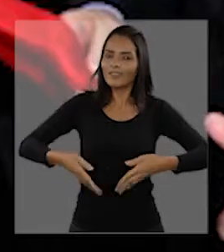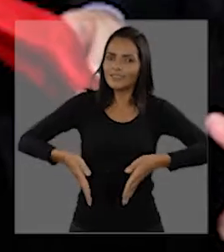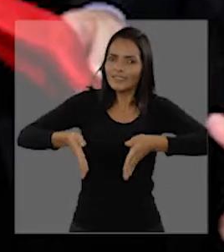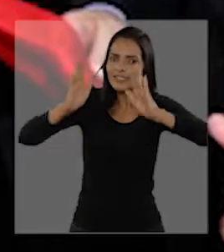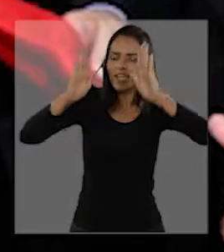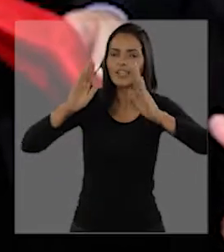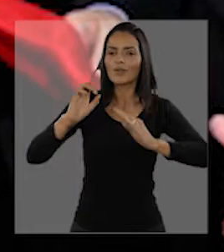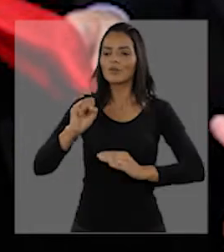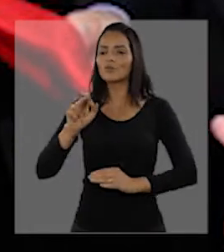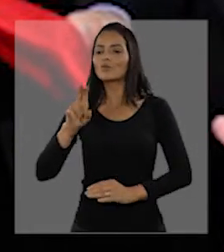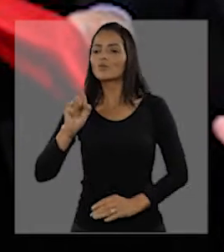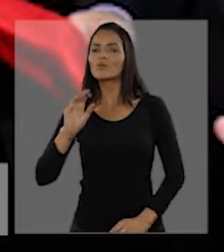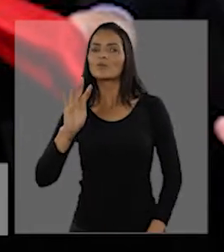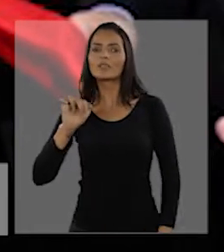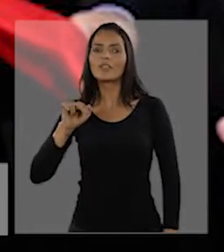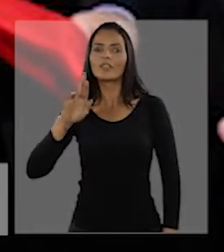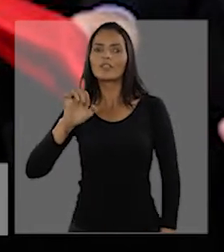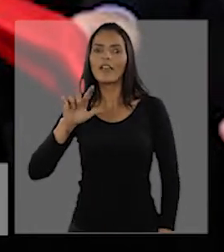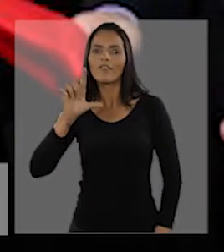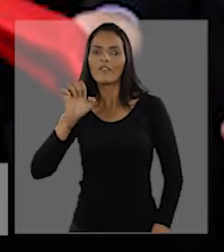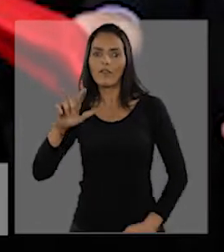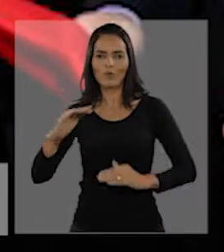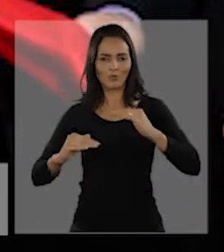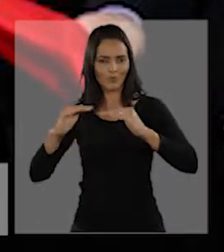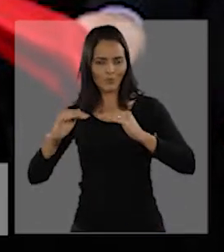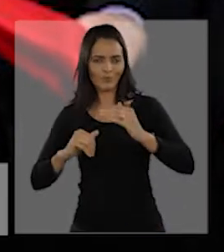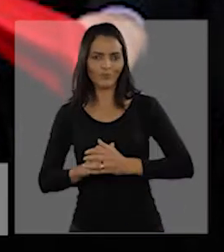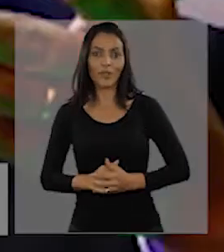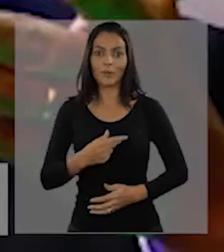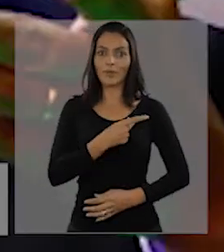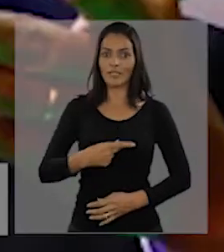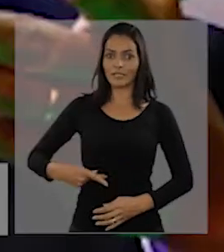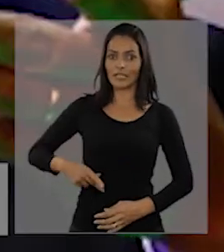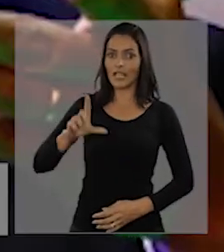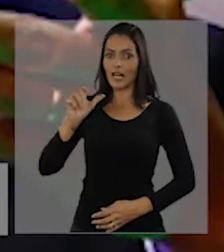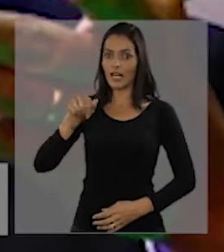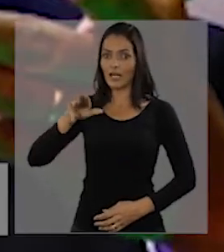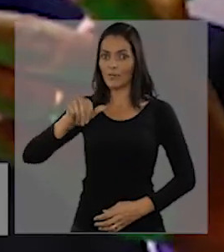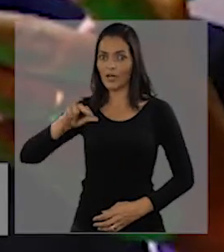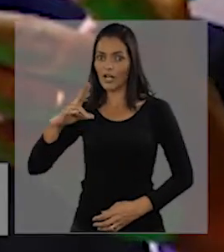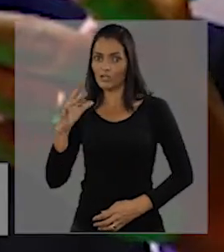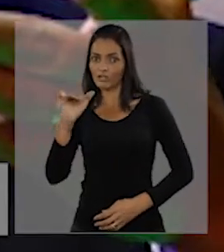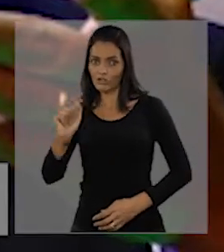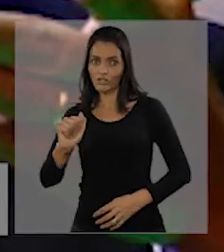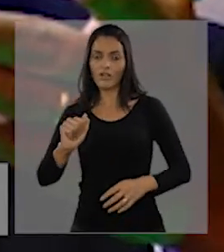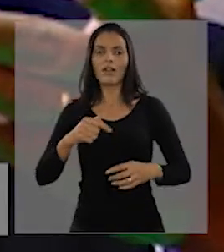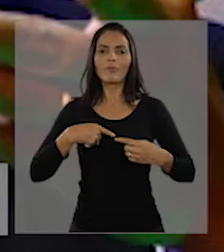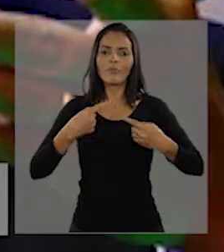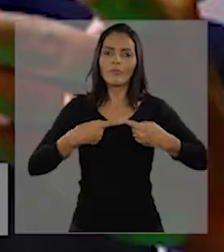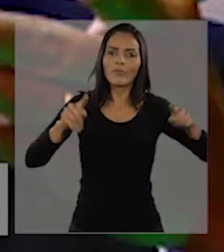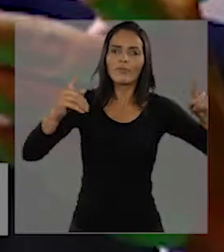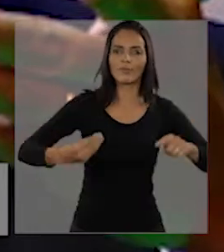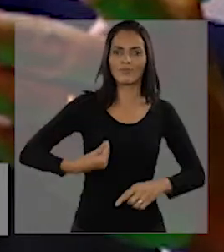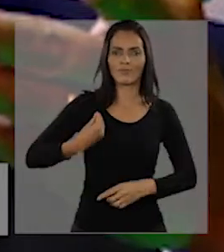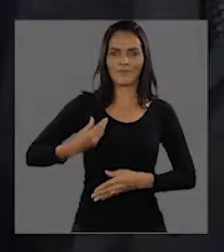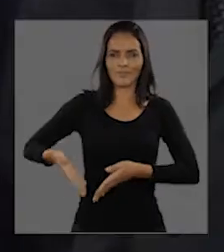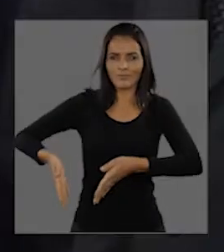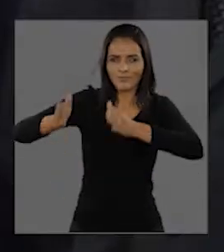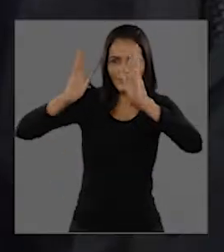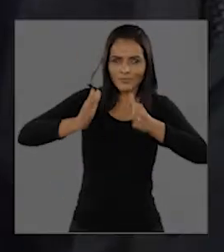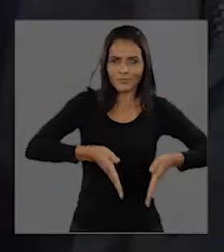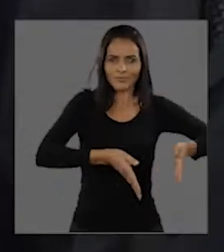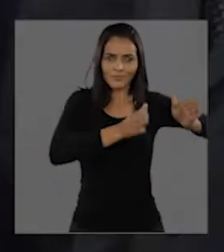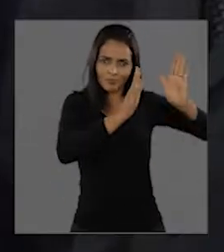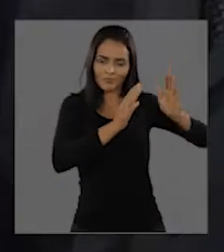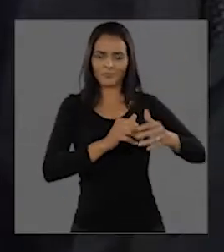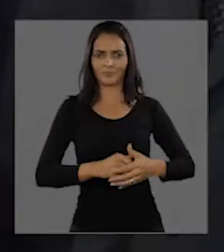sustentável. Ao lado do presidente da Seccional Gaúcha, o presidente nacional da OAB, Cláudio Lamáquia, participou da inauguração das novas